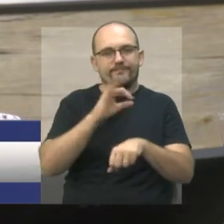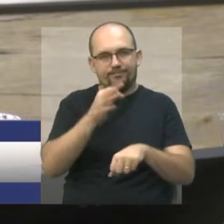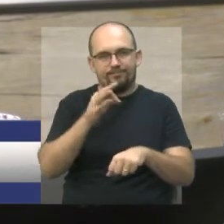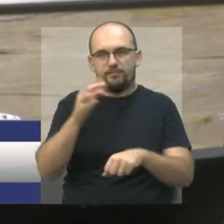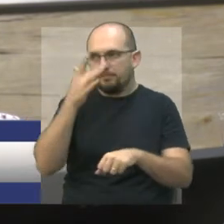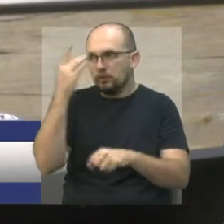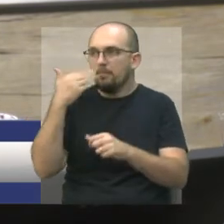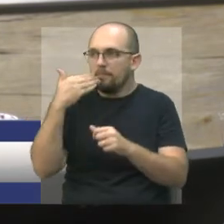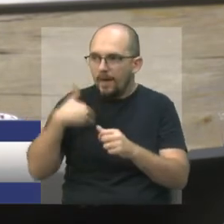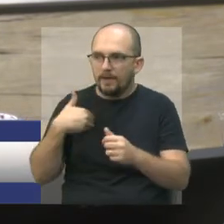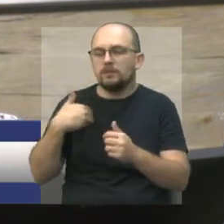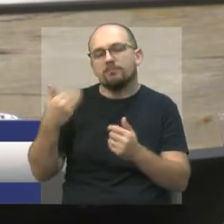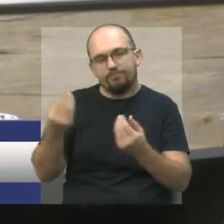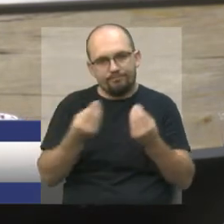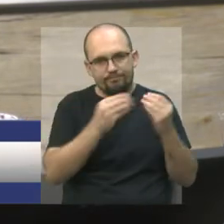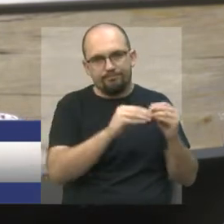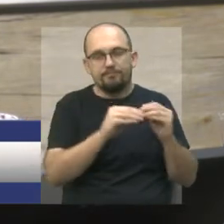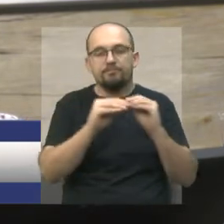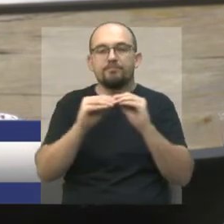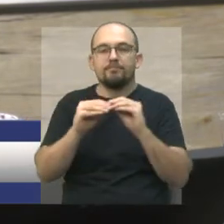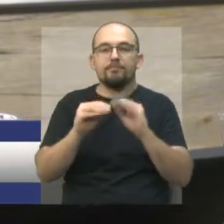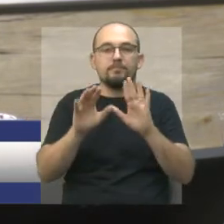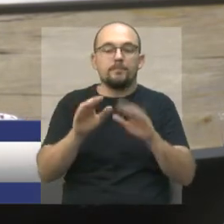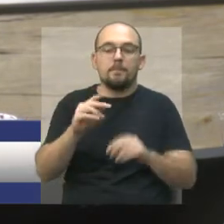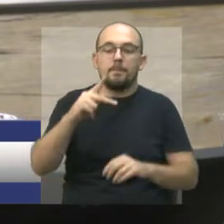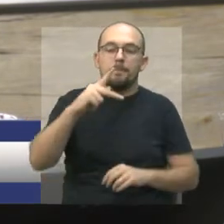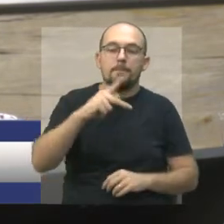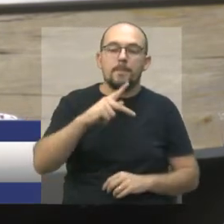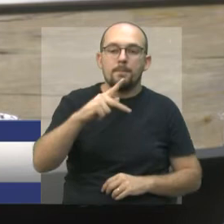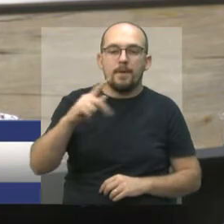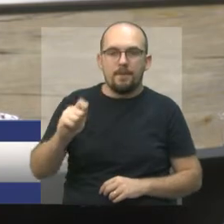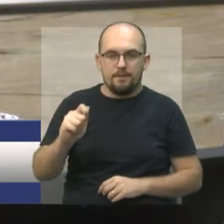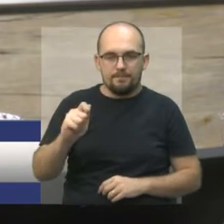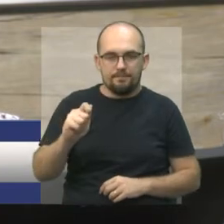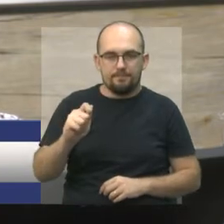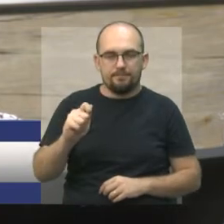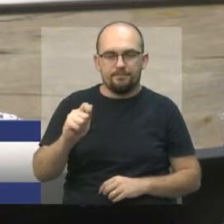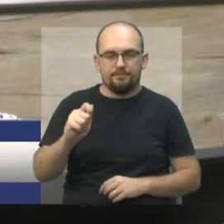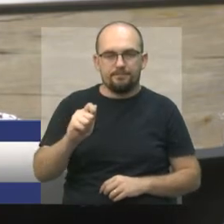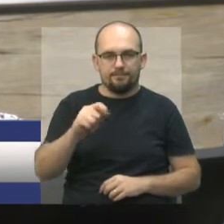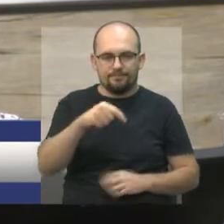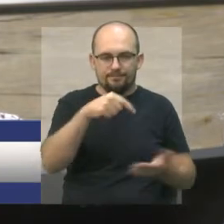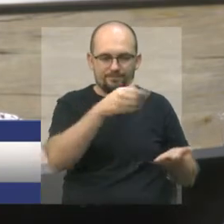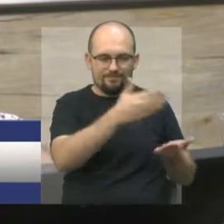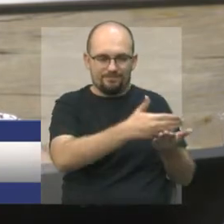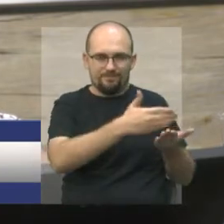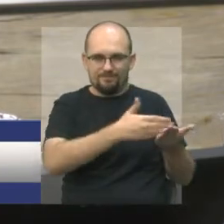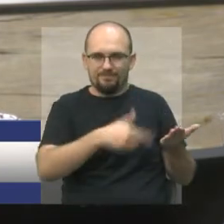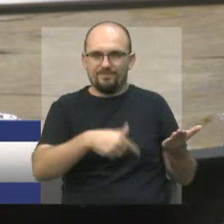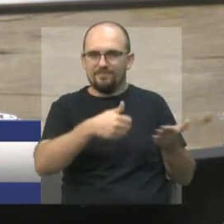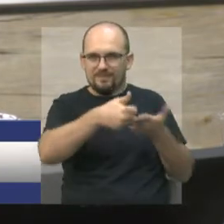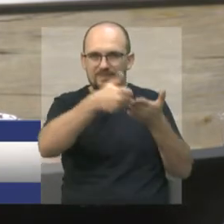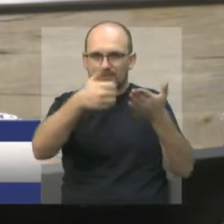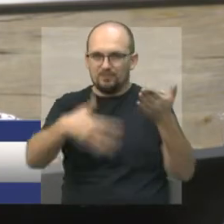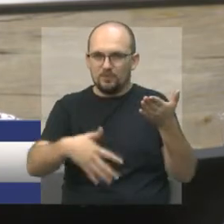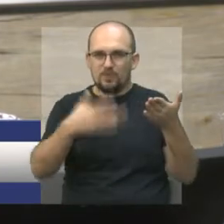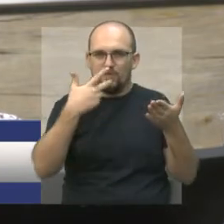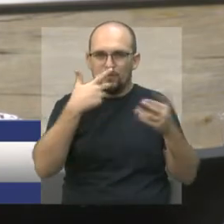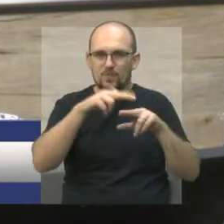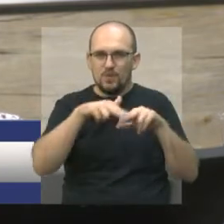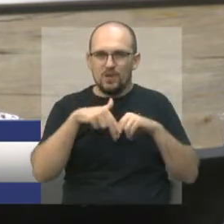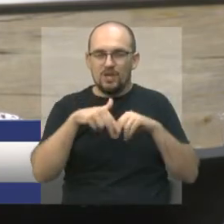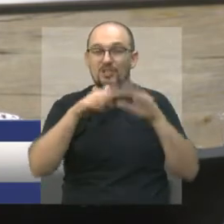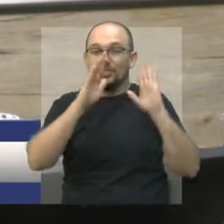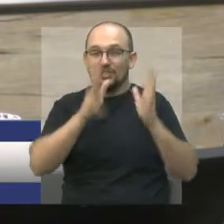é a seguinte: quando do plano plurianual, nessas questões, que a justificativa se dá, porque elas